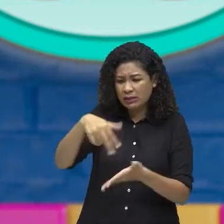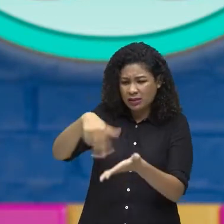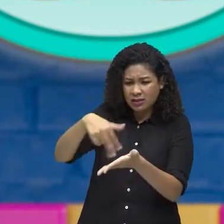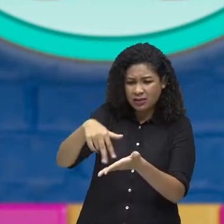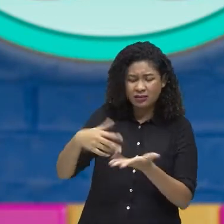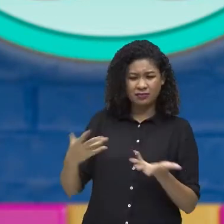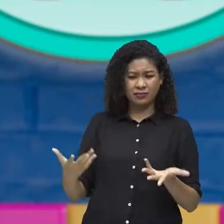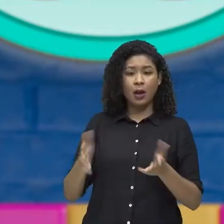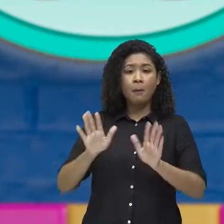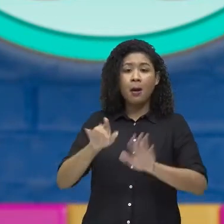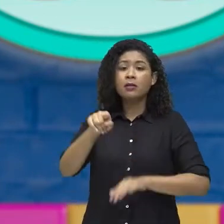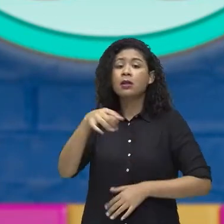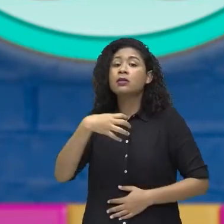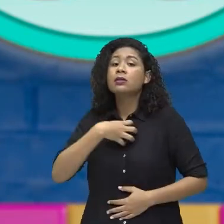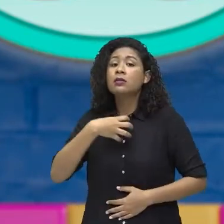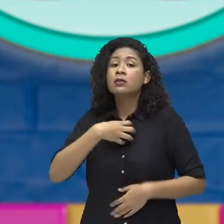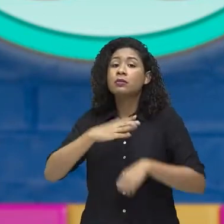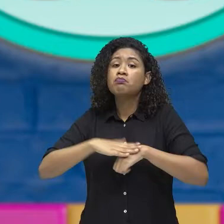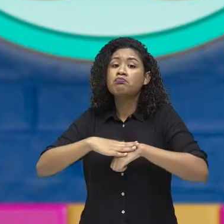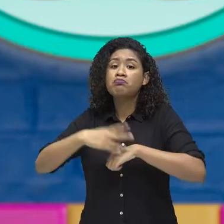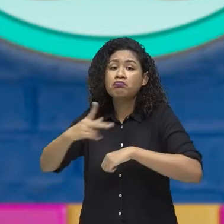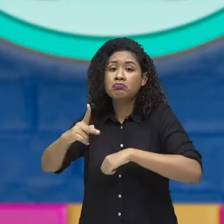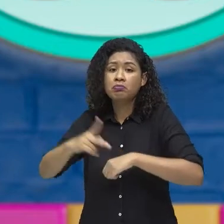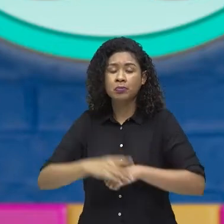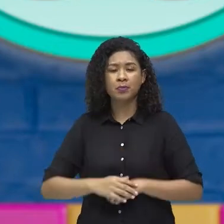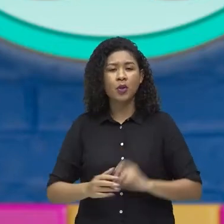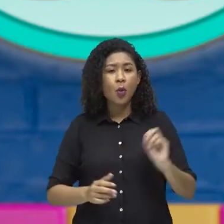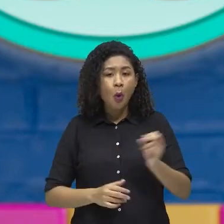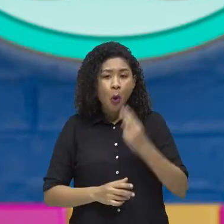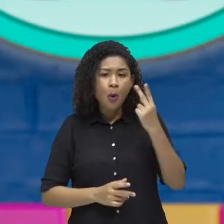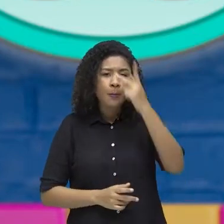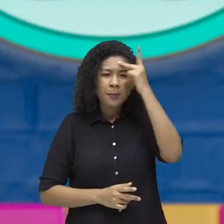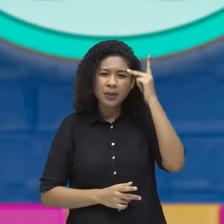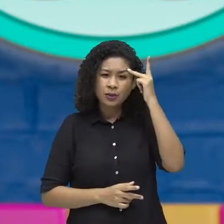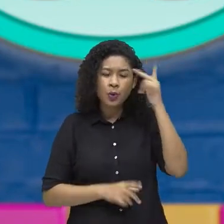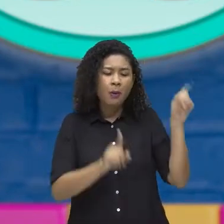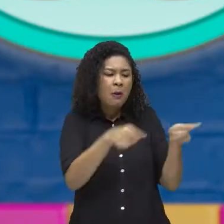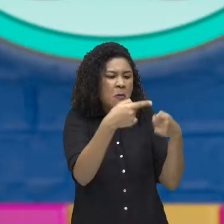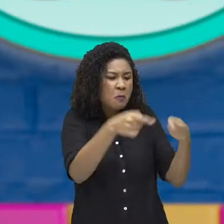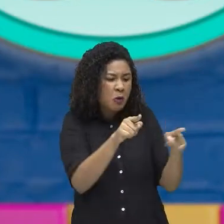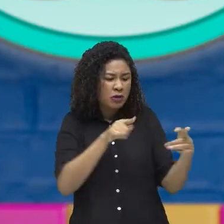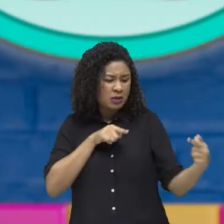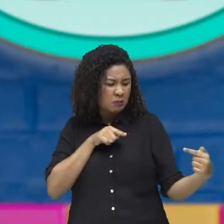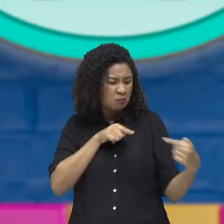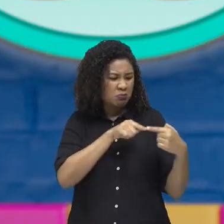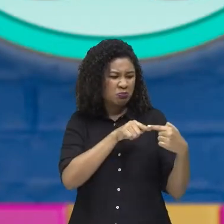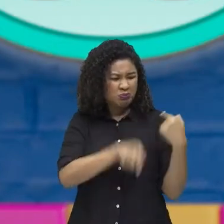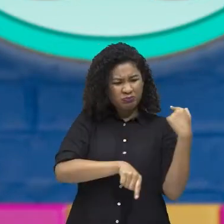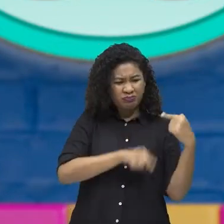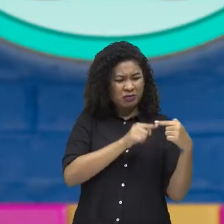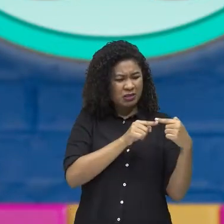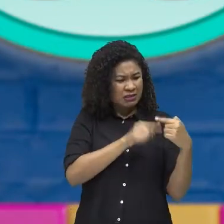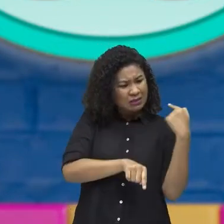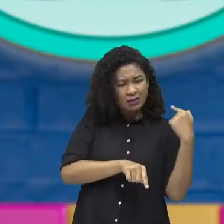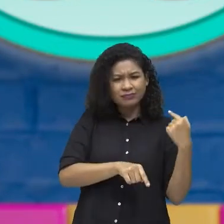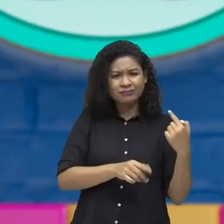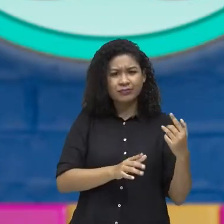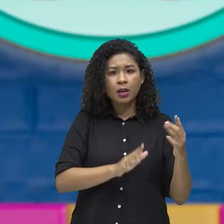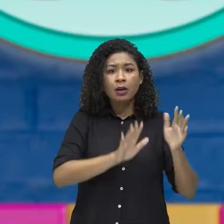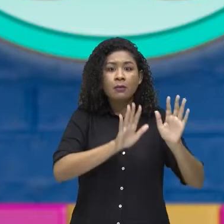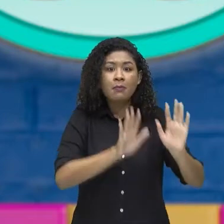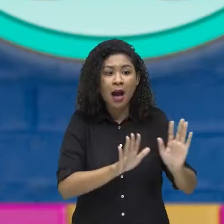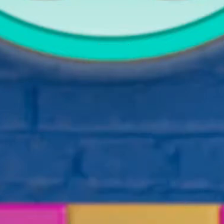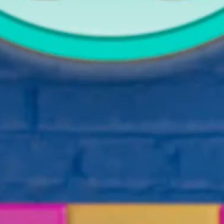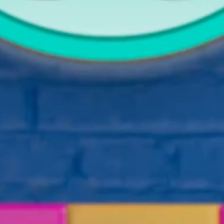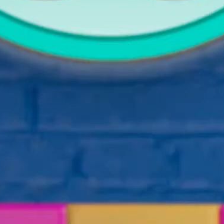Assim como eu não entendo, às vezes, uma pessoa que consegue se conectar com músicas, mas que para aquela pessoa também tem uma conexão que é fundamental, né? O